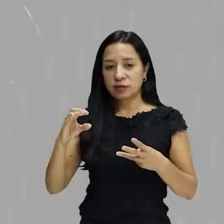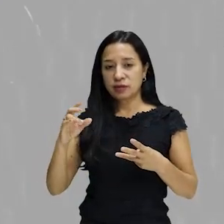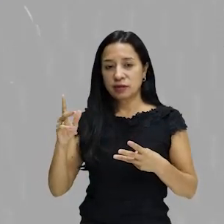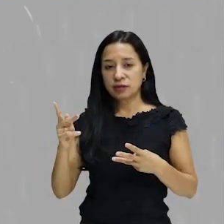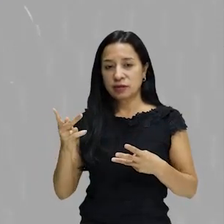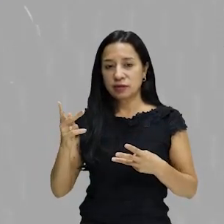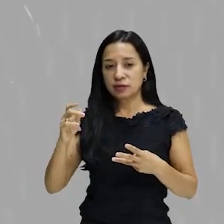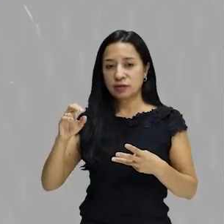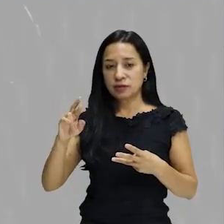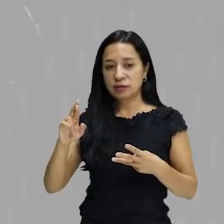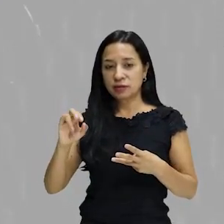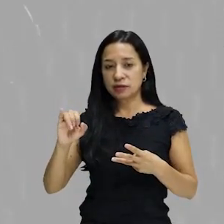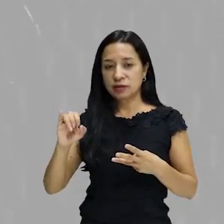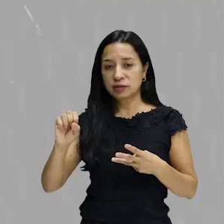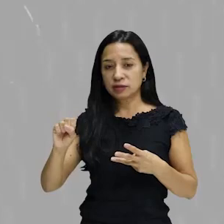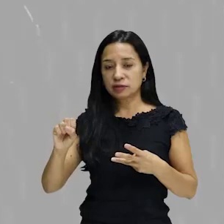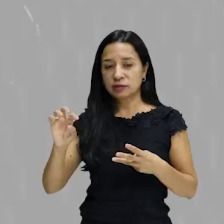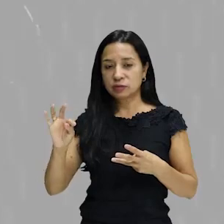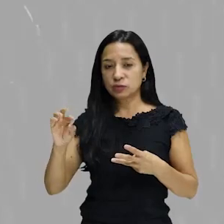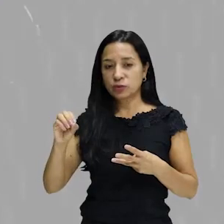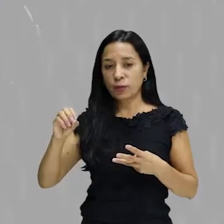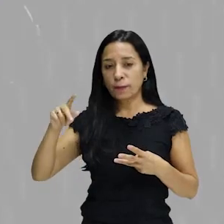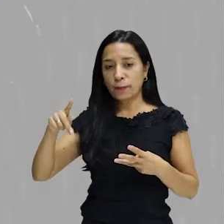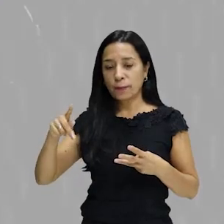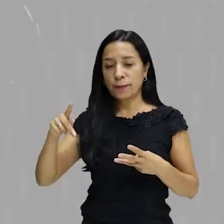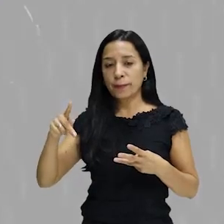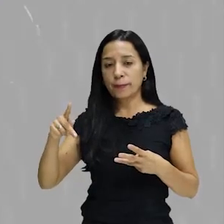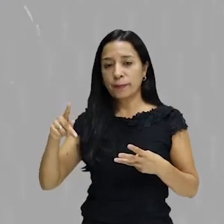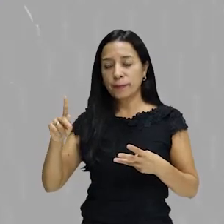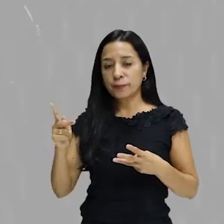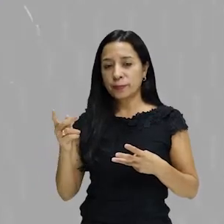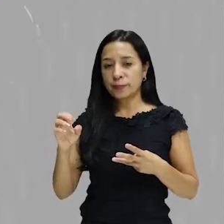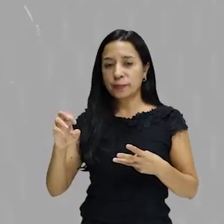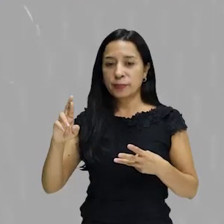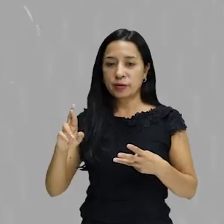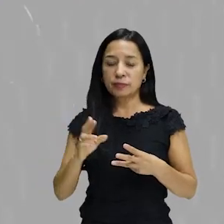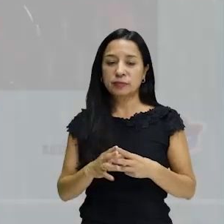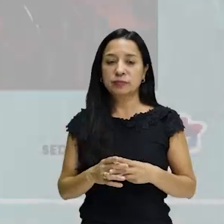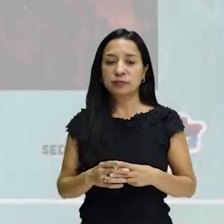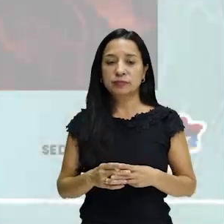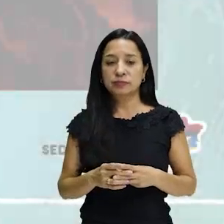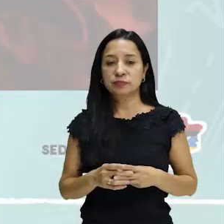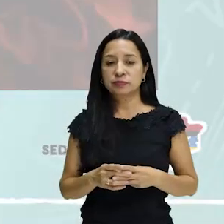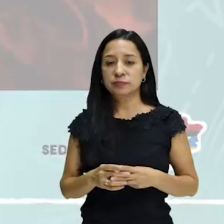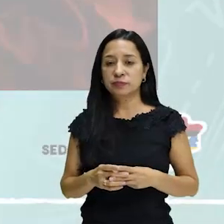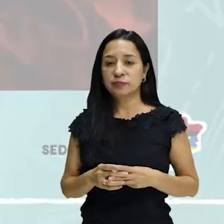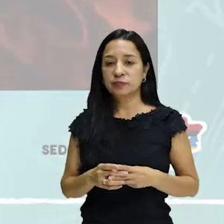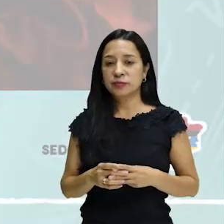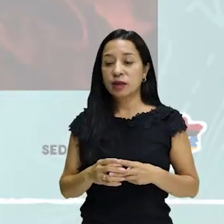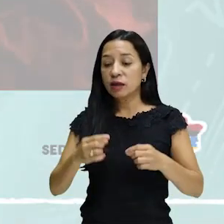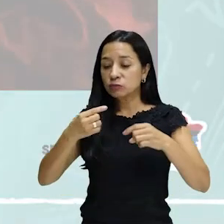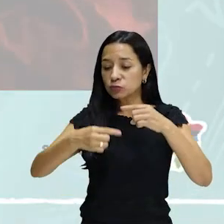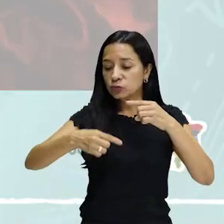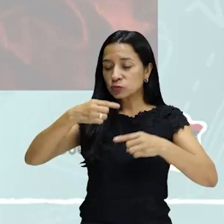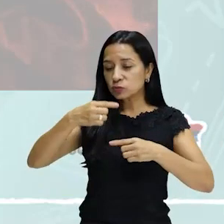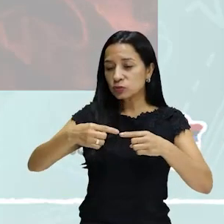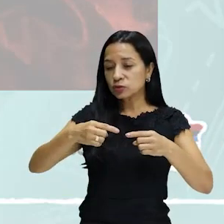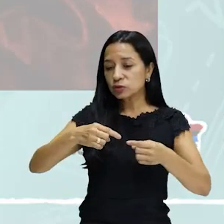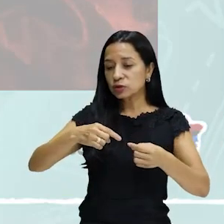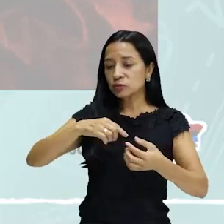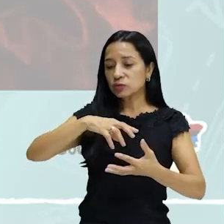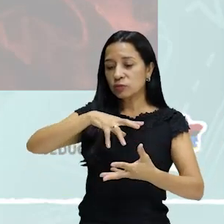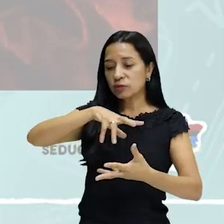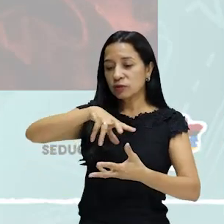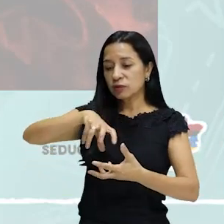Halley, depois disso, ele visita Newton em agosto de 1684 e lhe apresentou um problema em que eles não